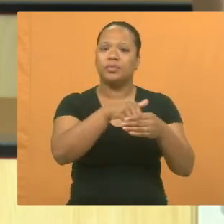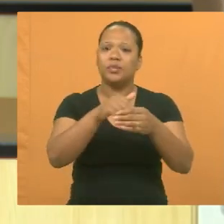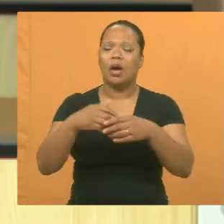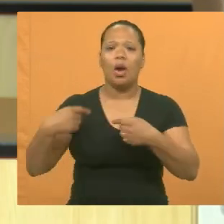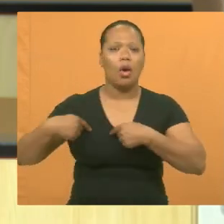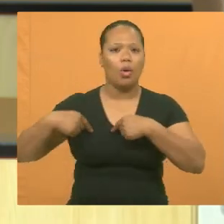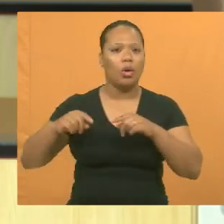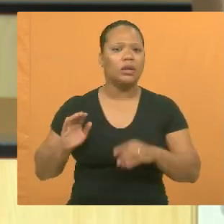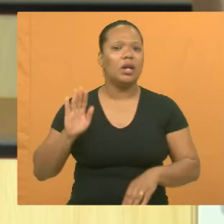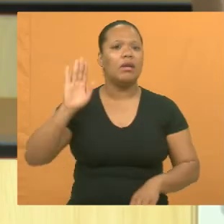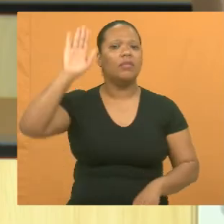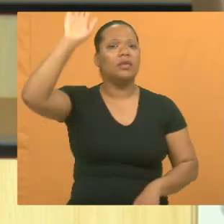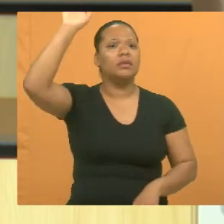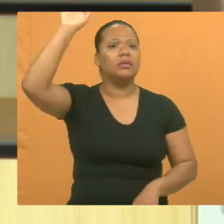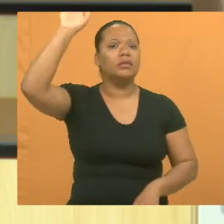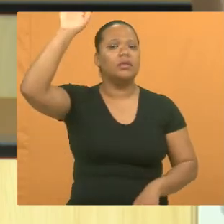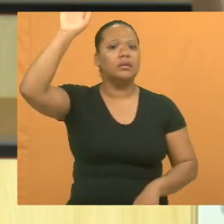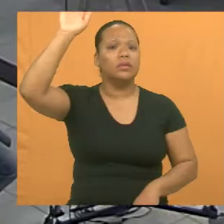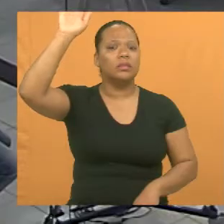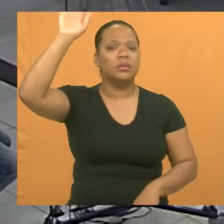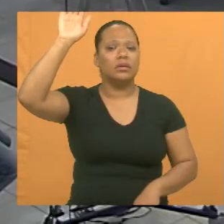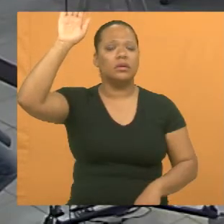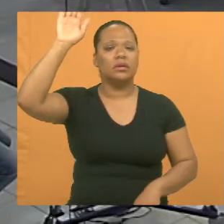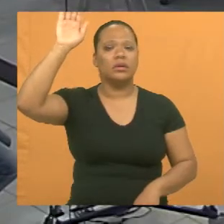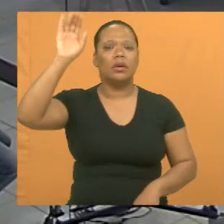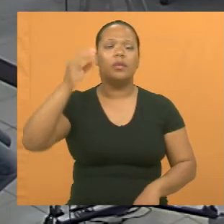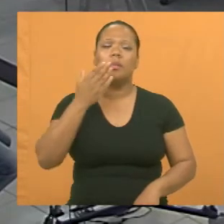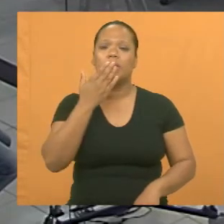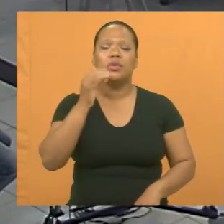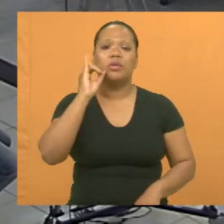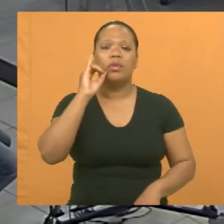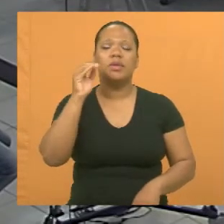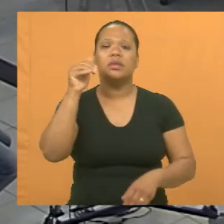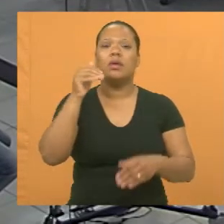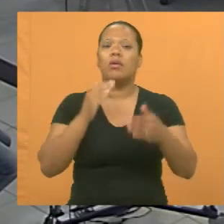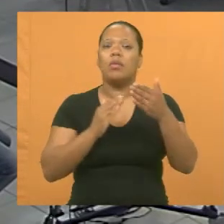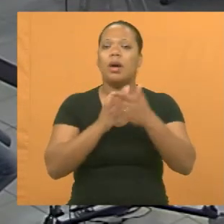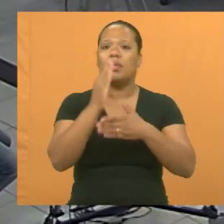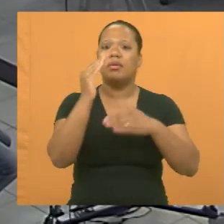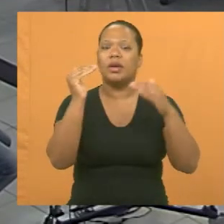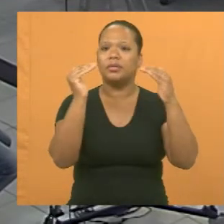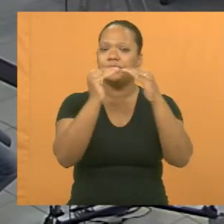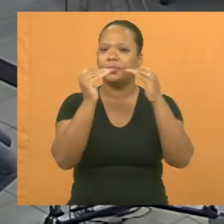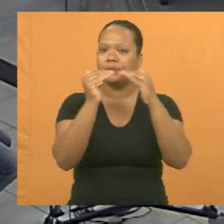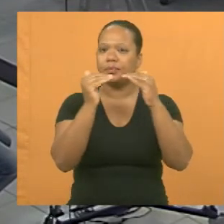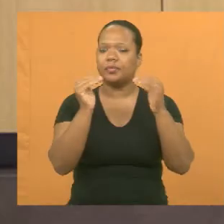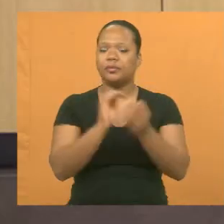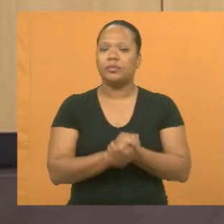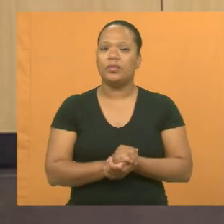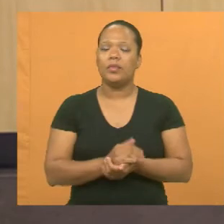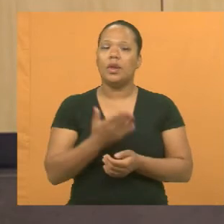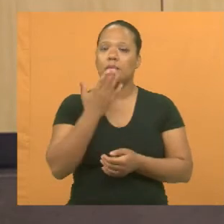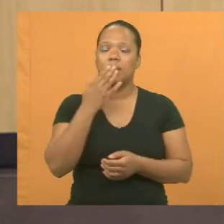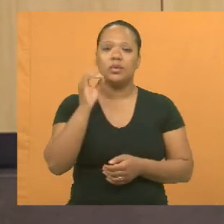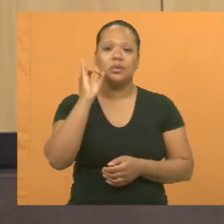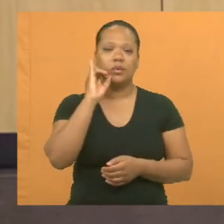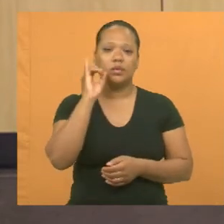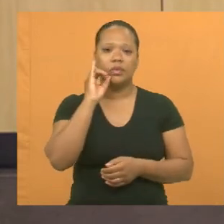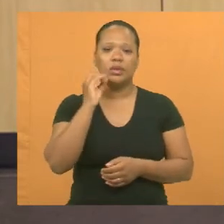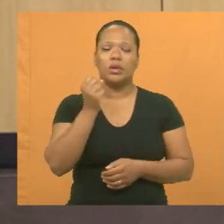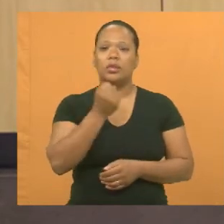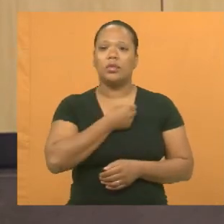contrários, que se manifestem levantando o braço. Pedido de informação aprovado. Próximo. Pedido de informações